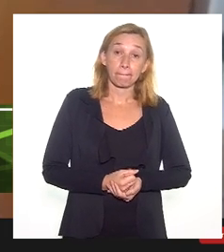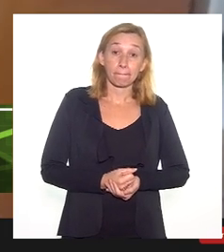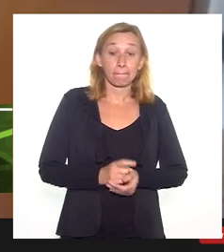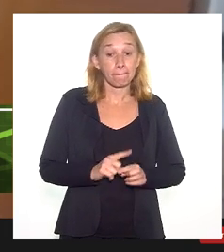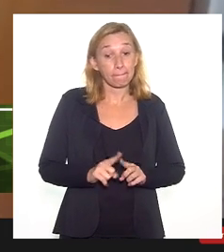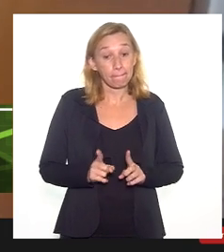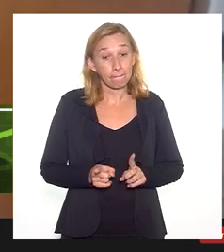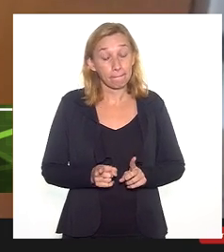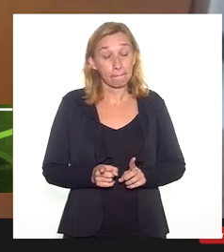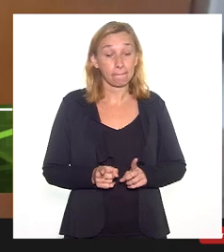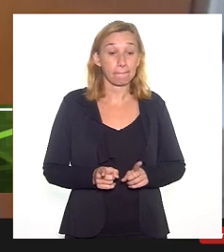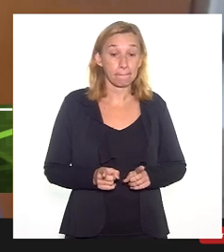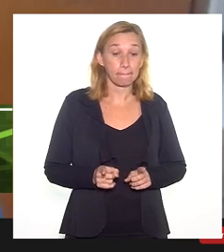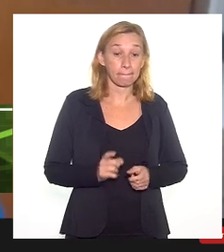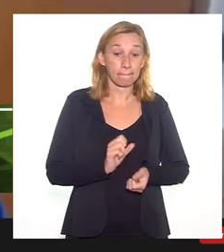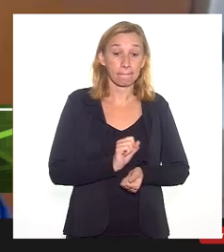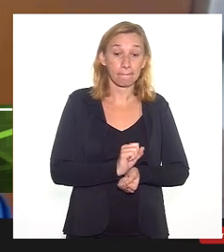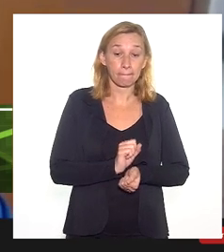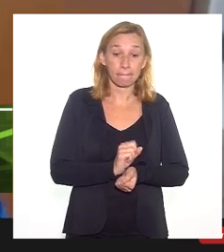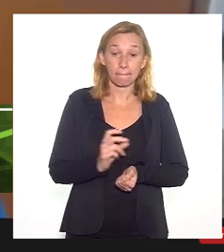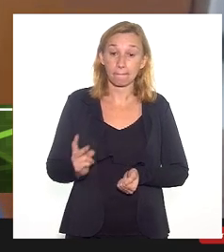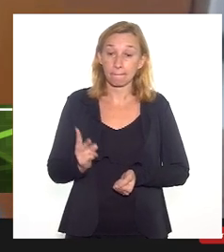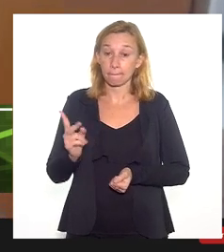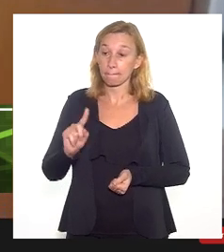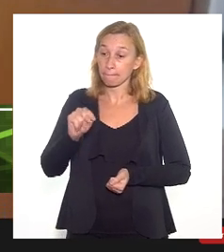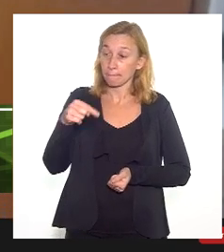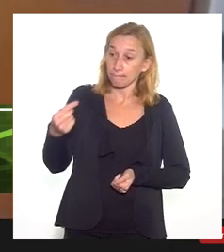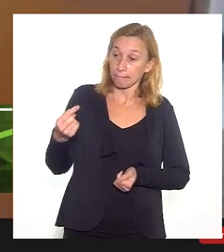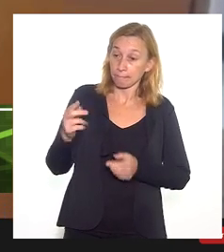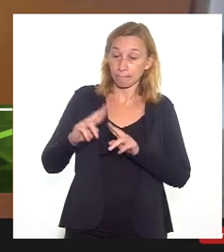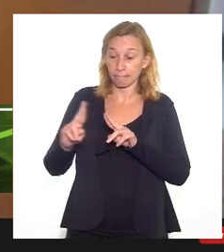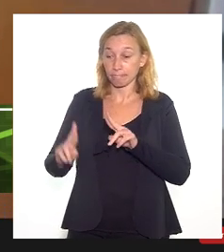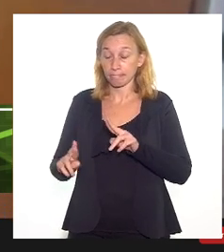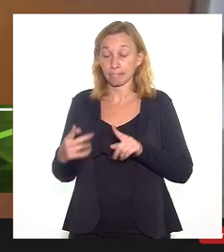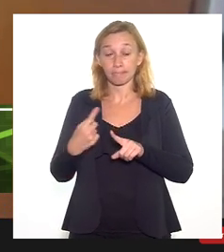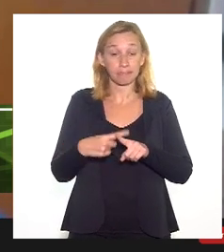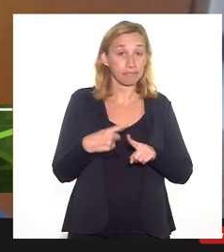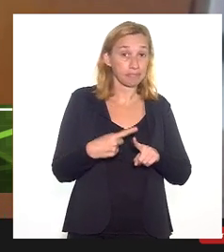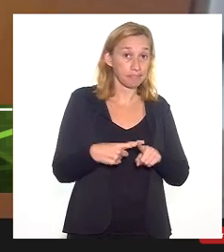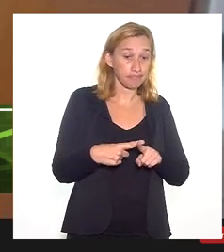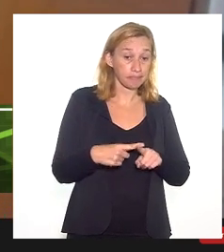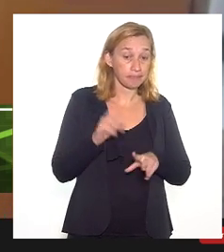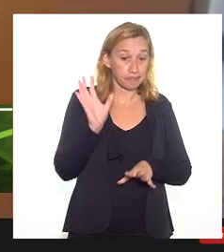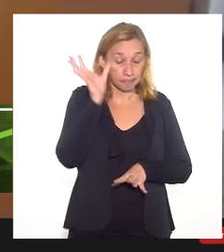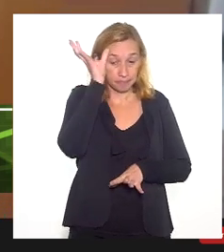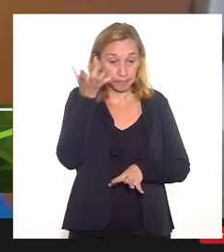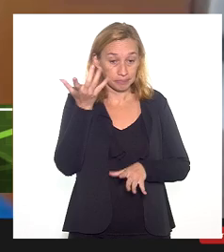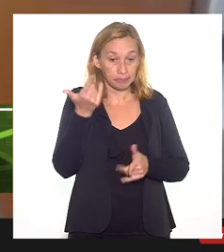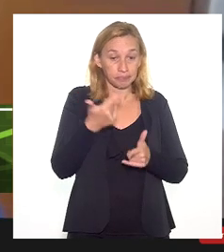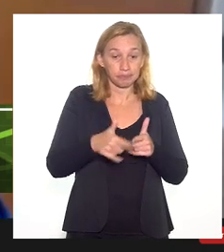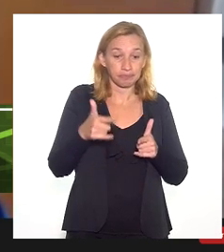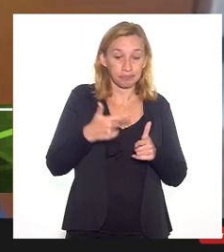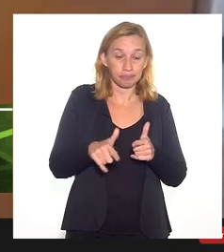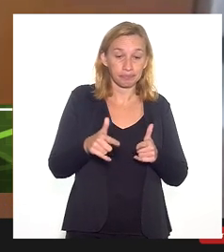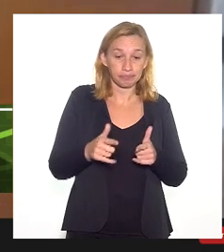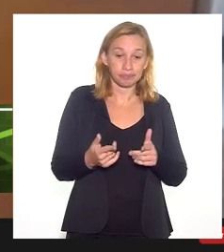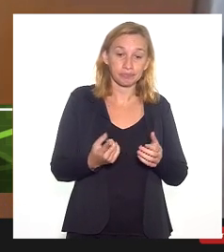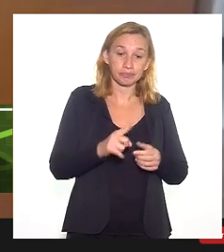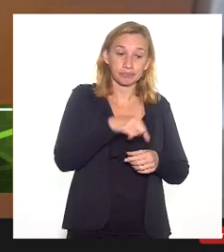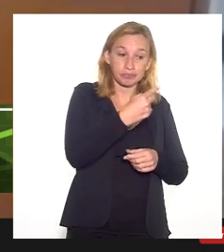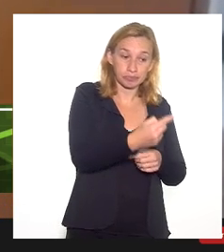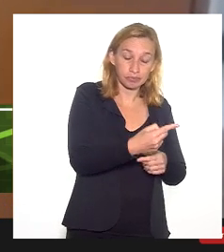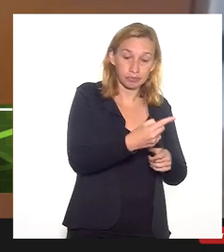contingenciamento de mesmo valor em outras rubricas da UERJ, o que resolve esse problema e nos causa outros